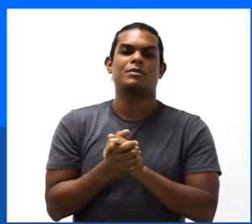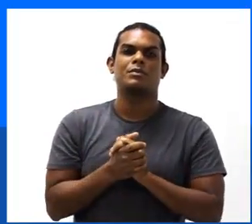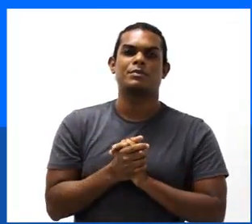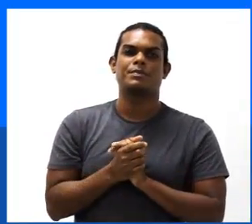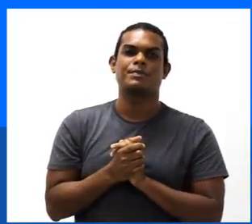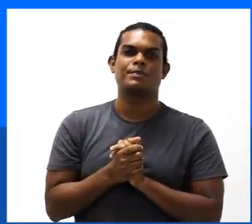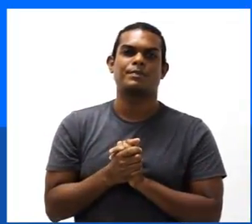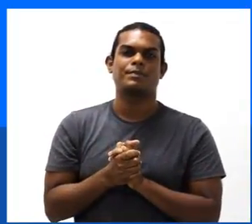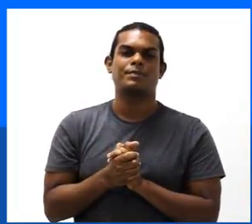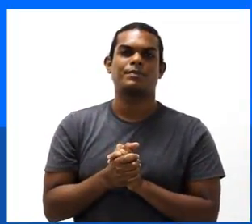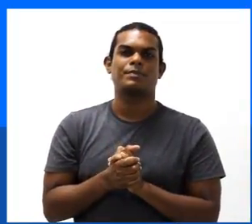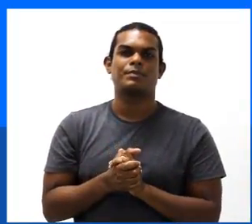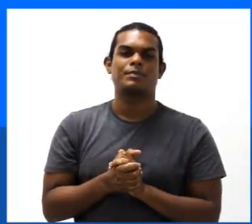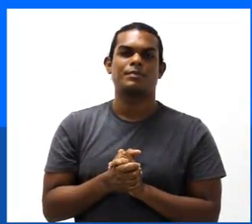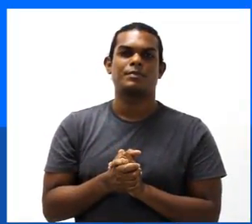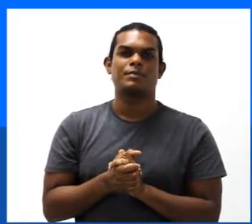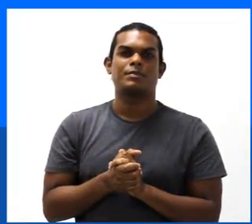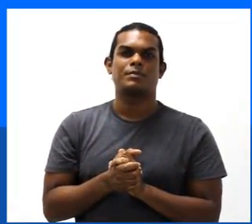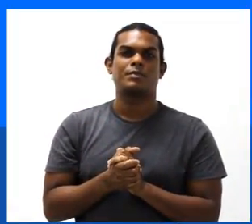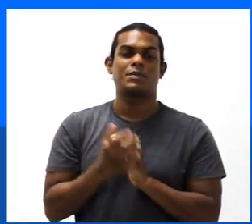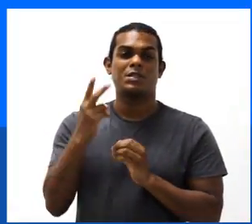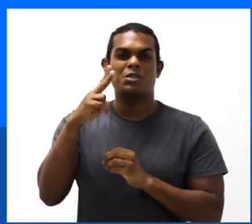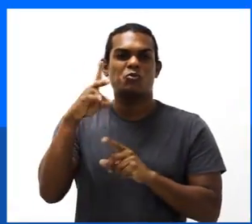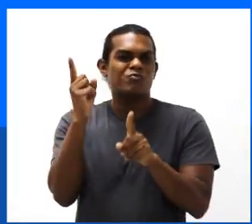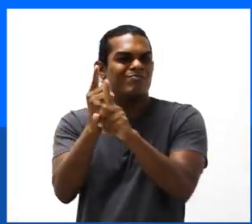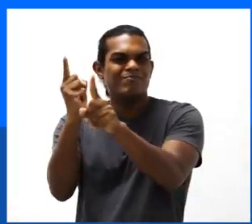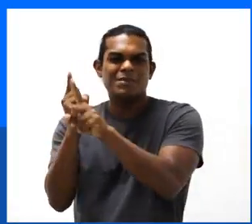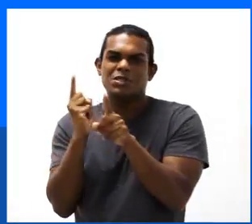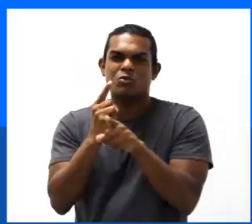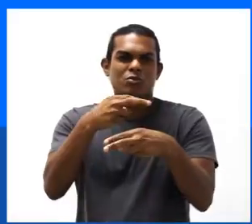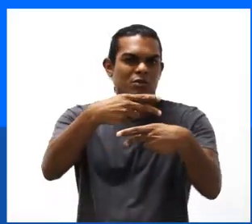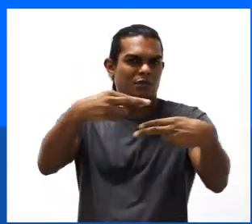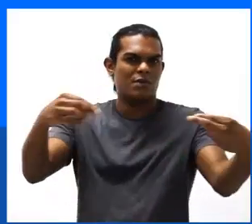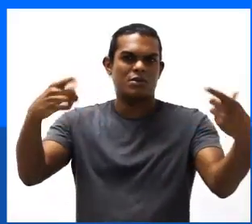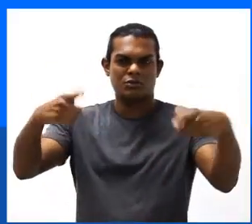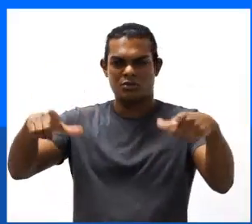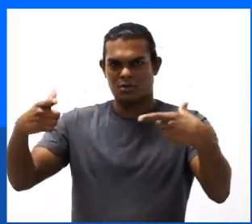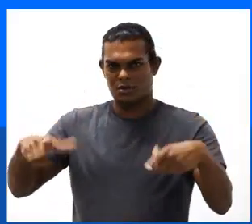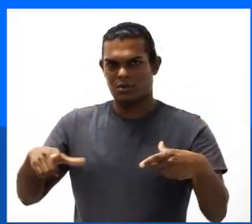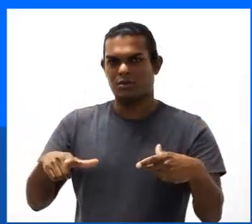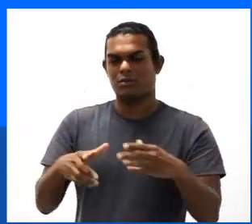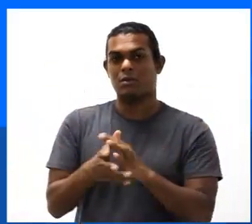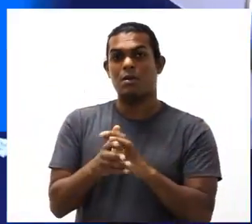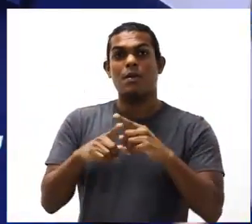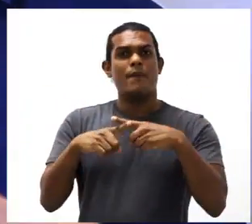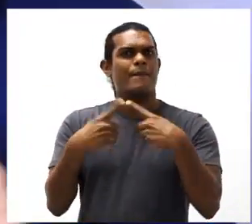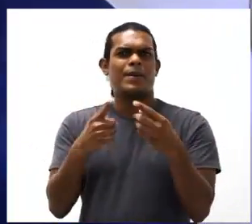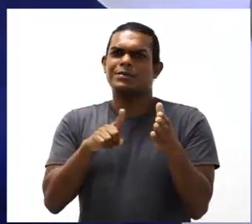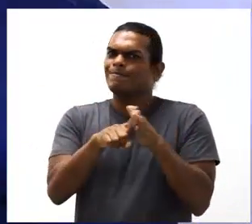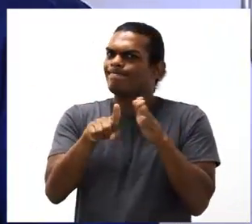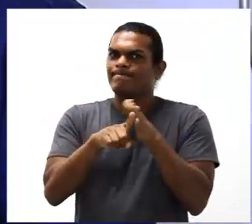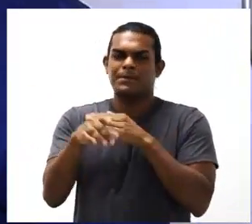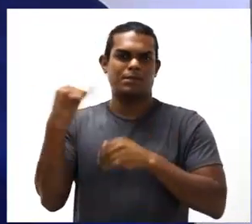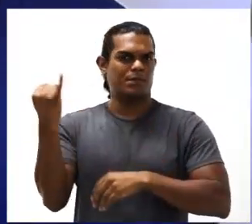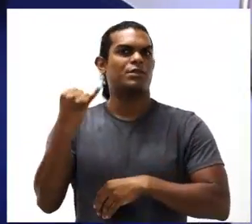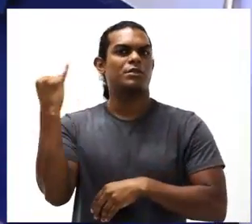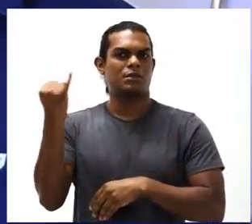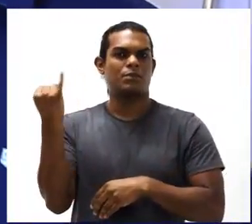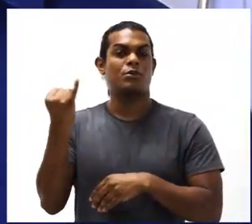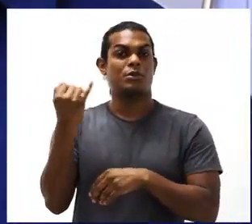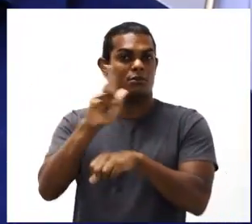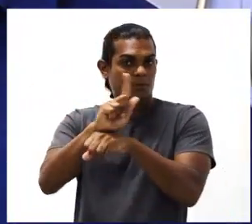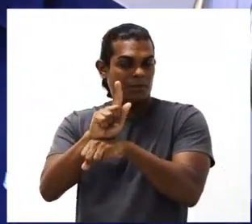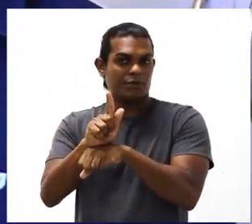fato, que eu vejo em qualquer lugar, nas organizações. Mas nem todos os dados vão ser relevantes para uma